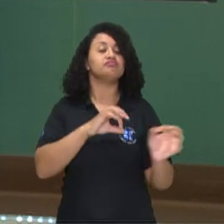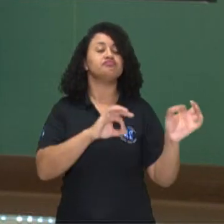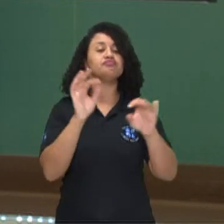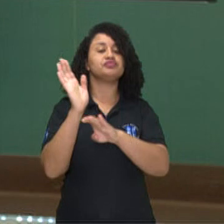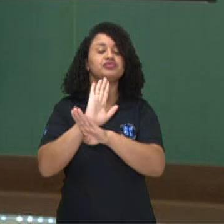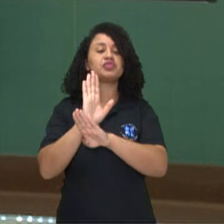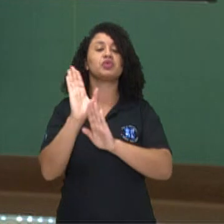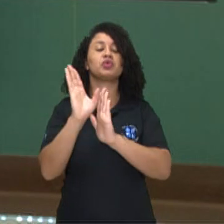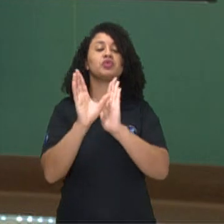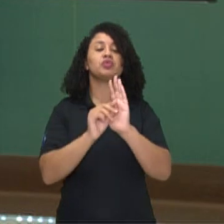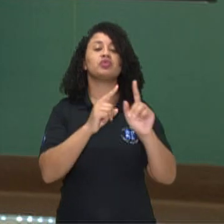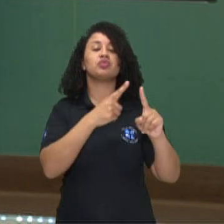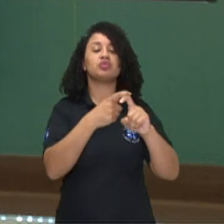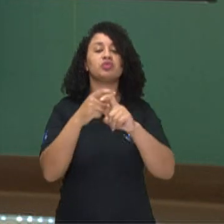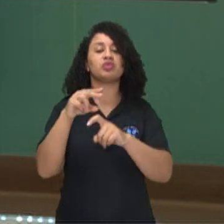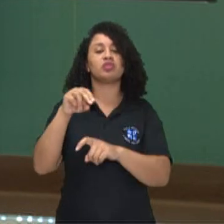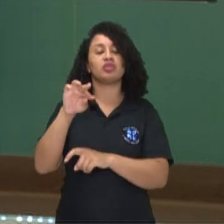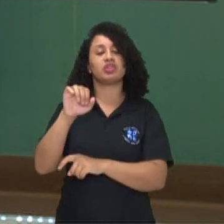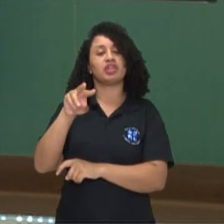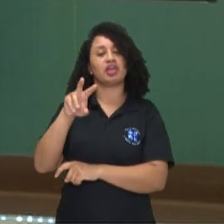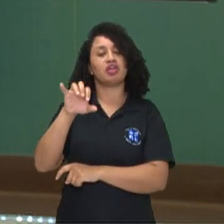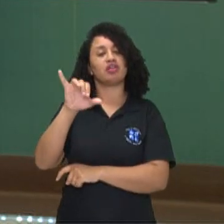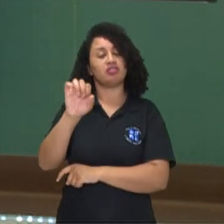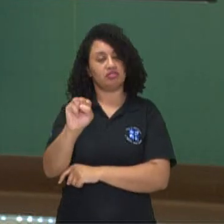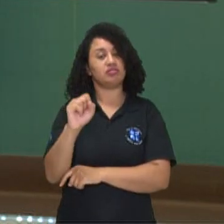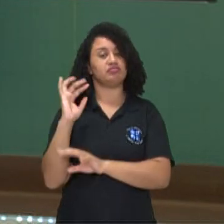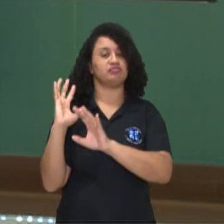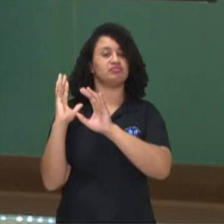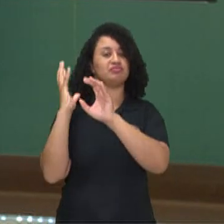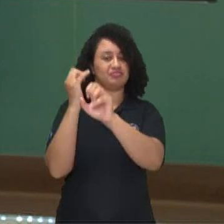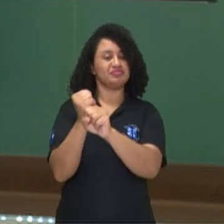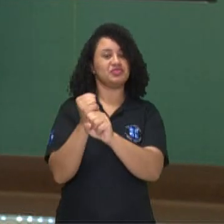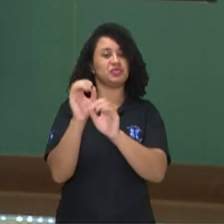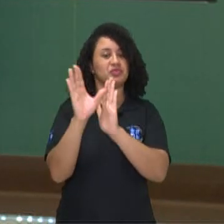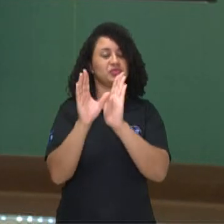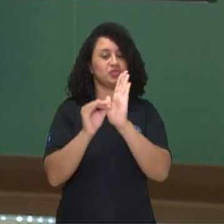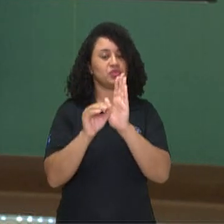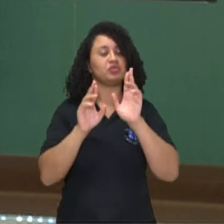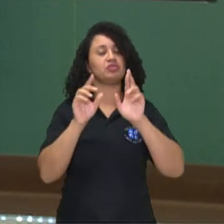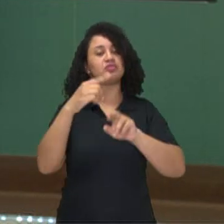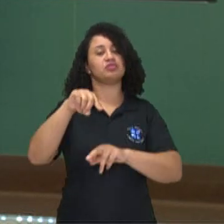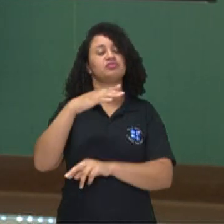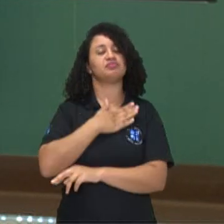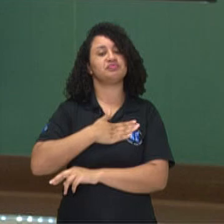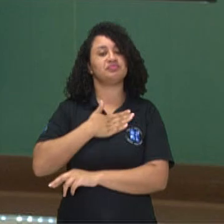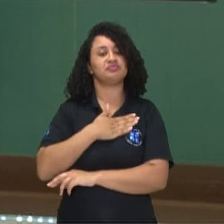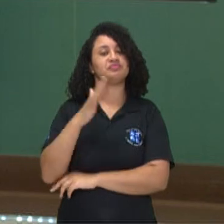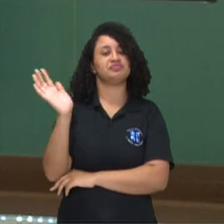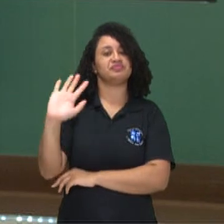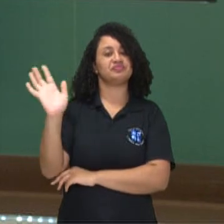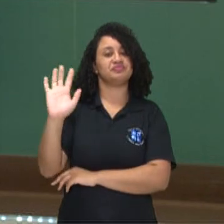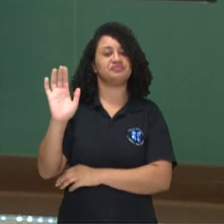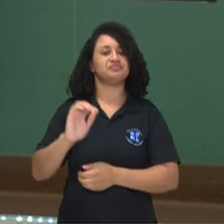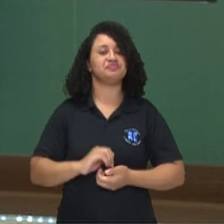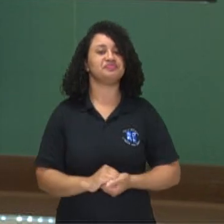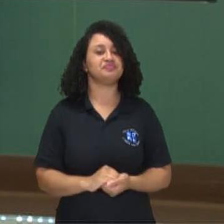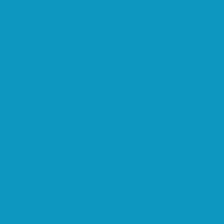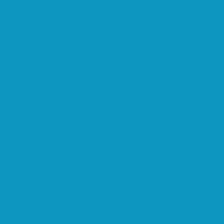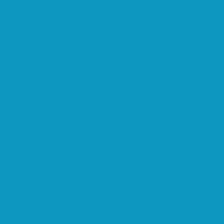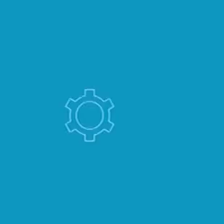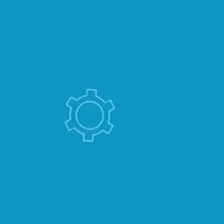vídeo, nós falamos sobre os produtos notáveis, a retomada de produtos notáveis. Espero que vocês tenham gostado e até breve!